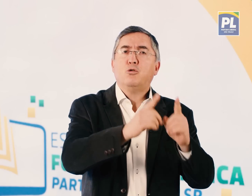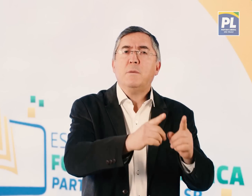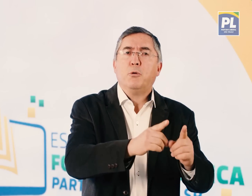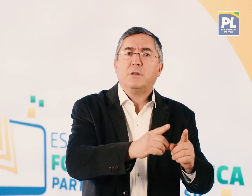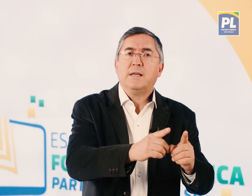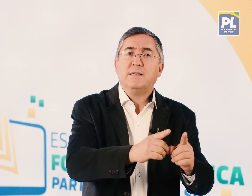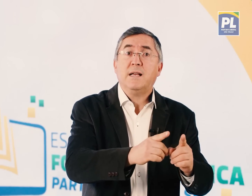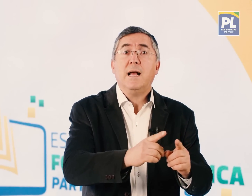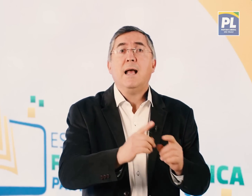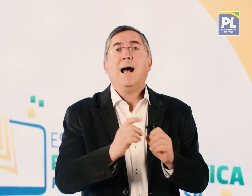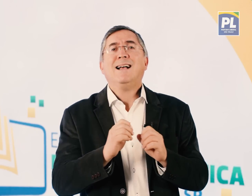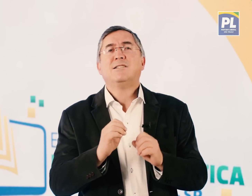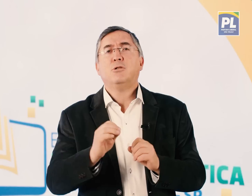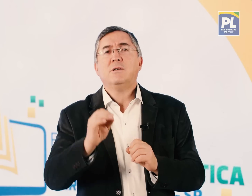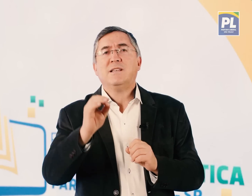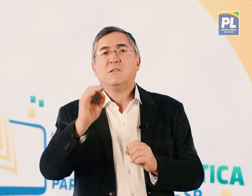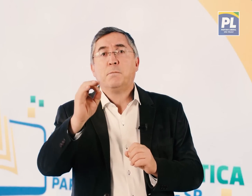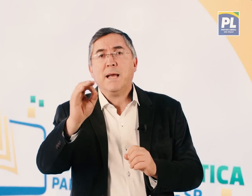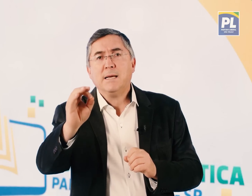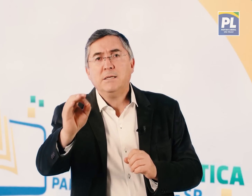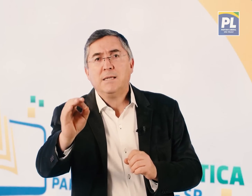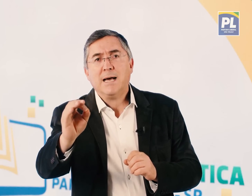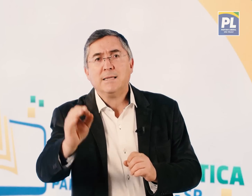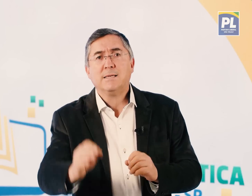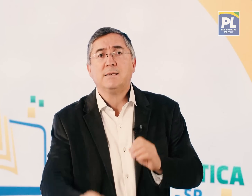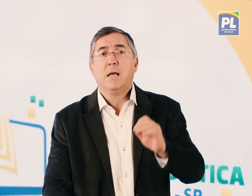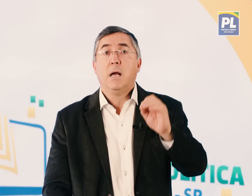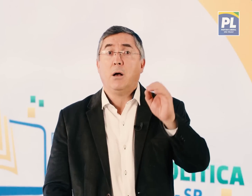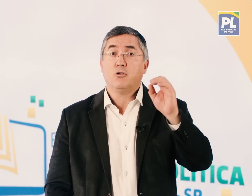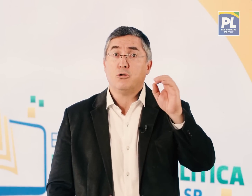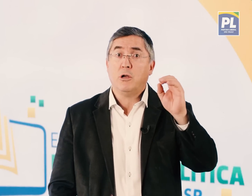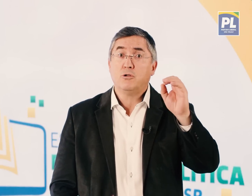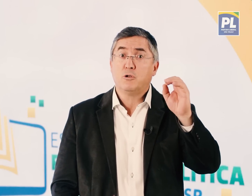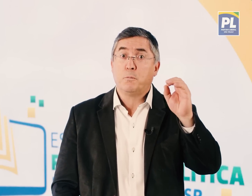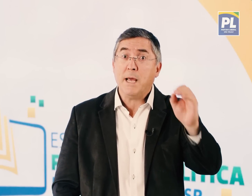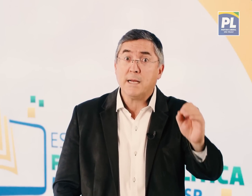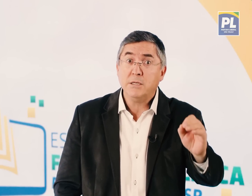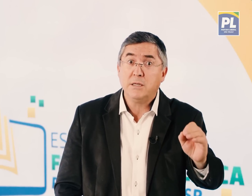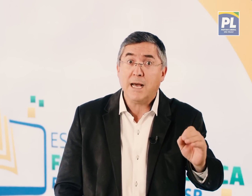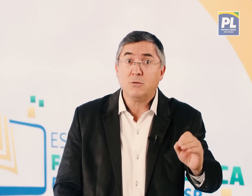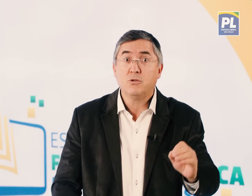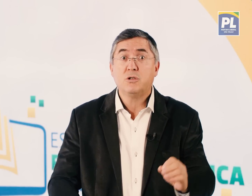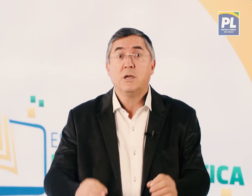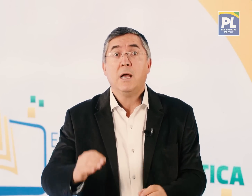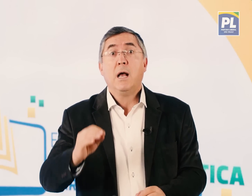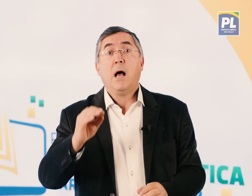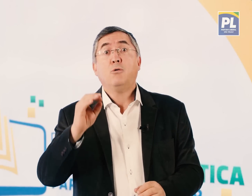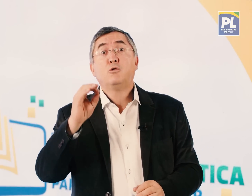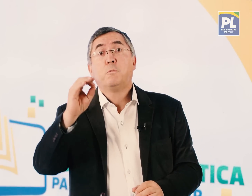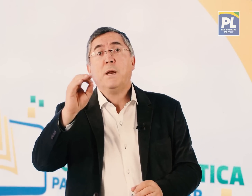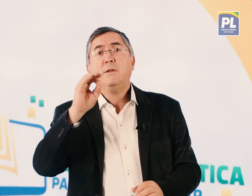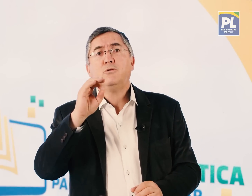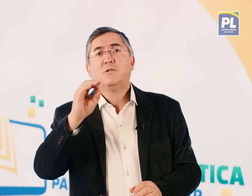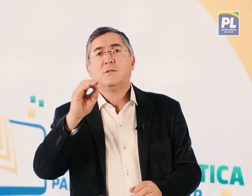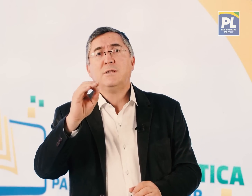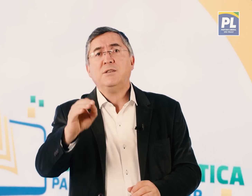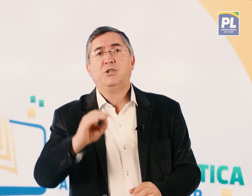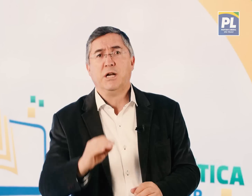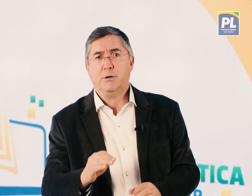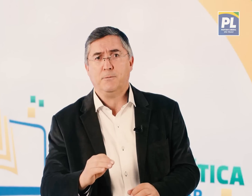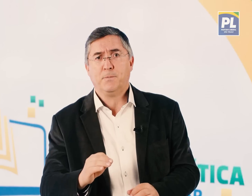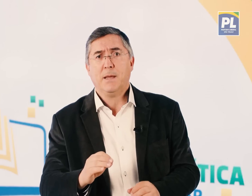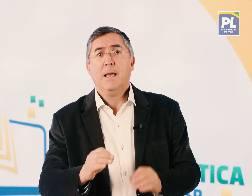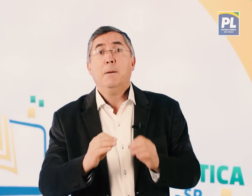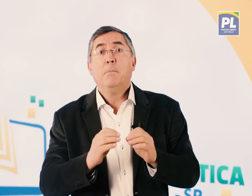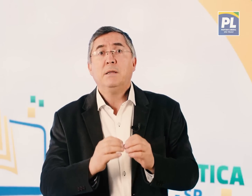de suma importância às nossas pré-candidatas, aos nossos pré-candidatos, aos pleitos